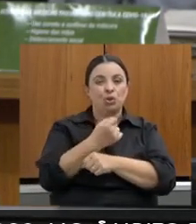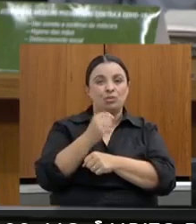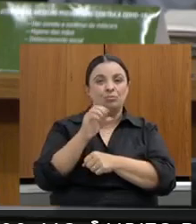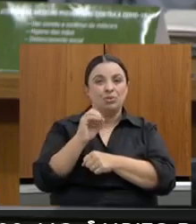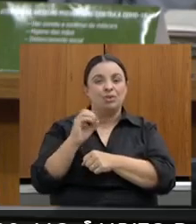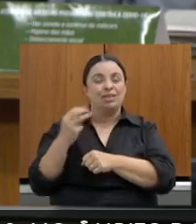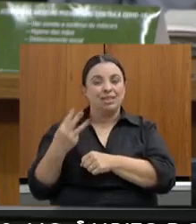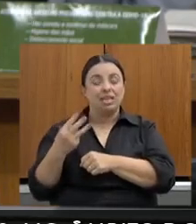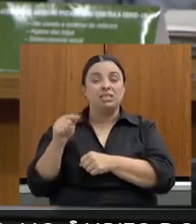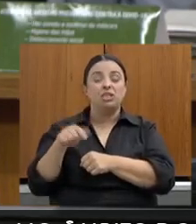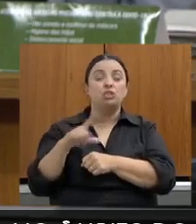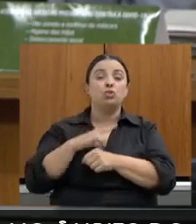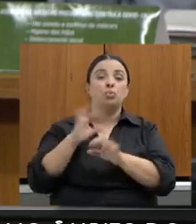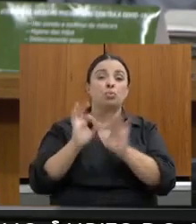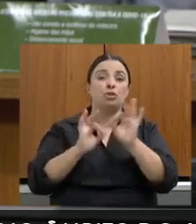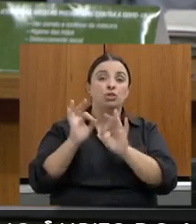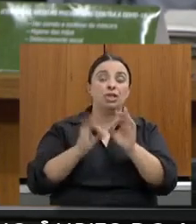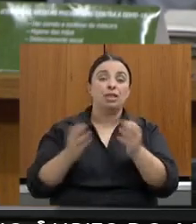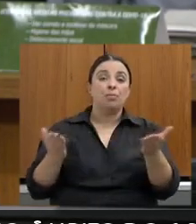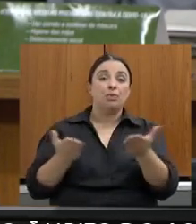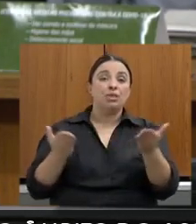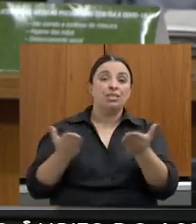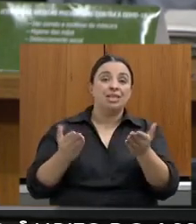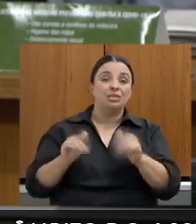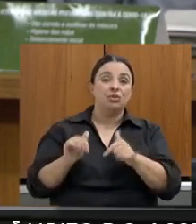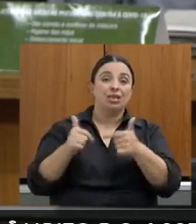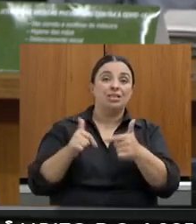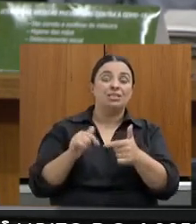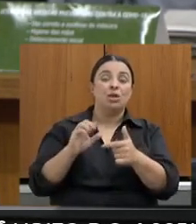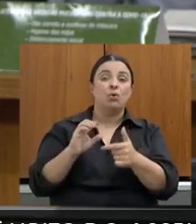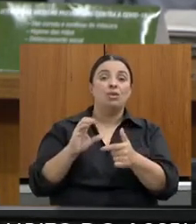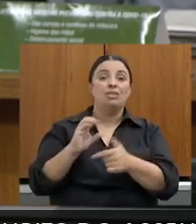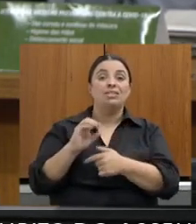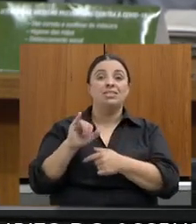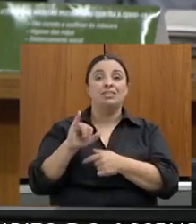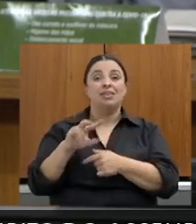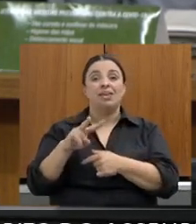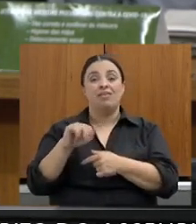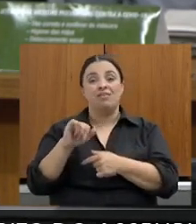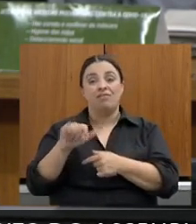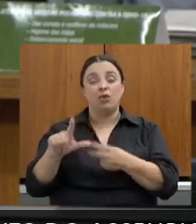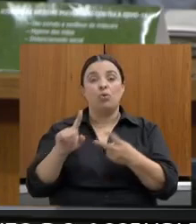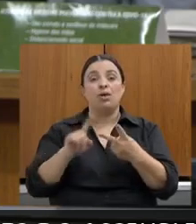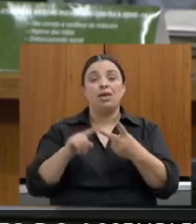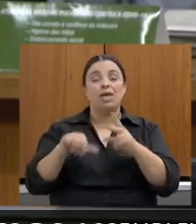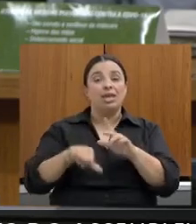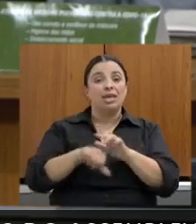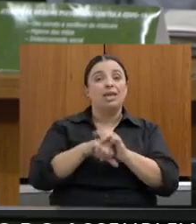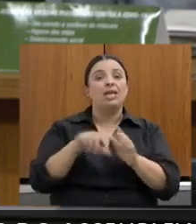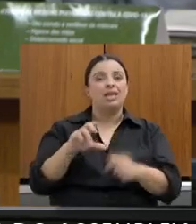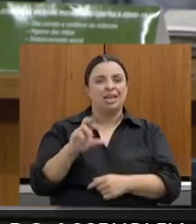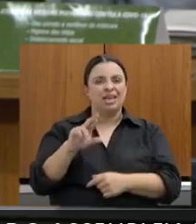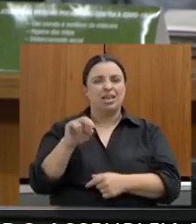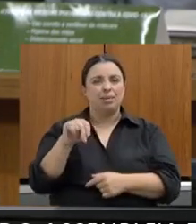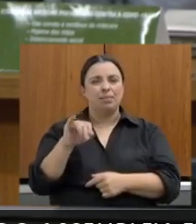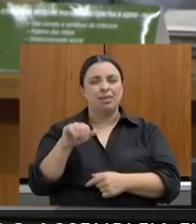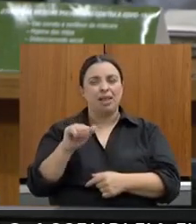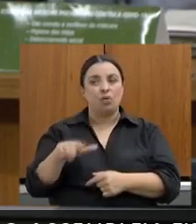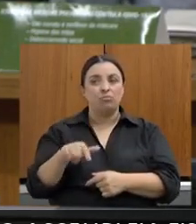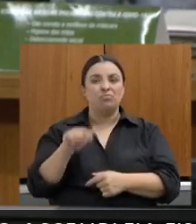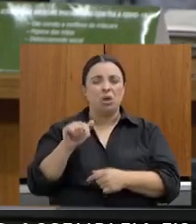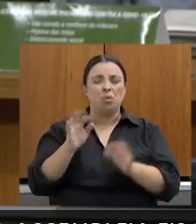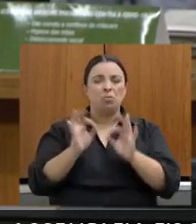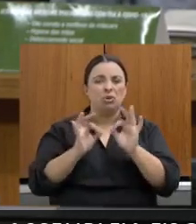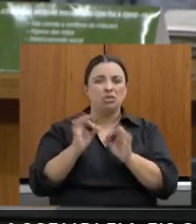da identificação civil e criminal projeto de do ano 2000 22 anos depois